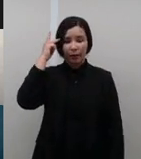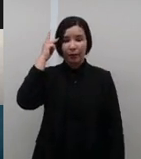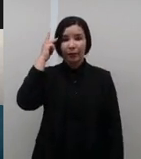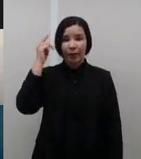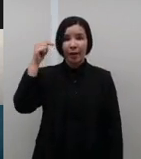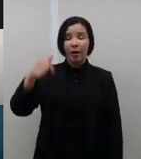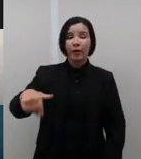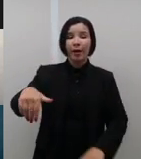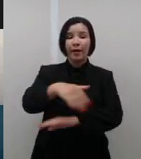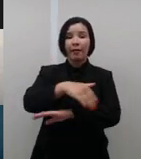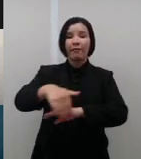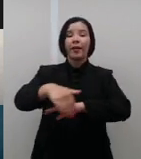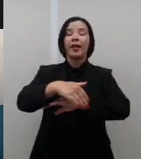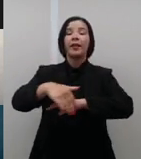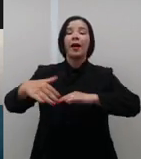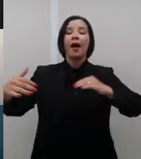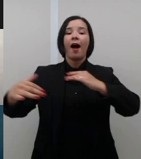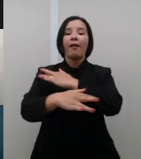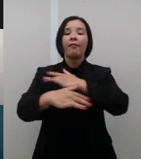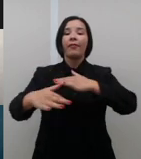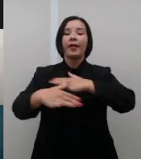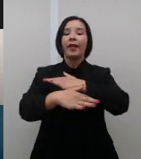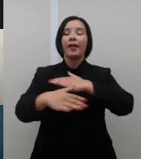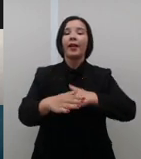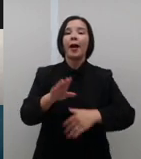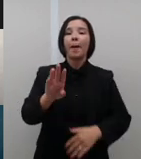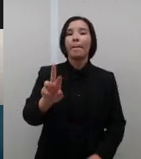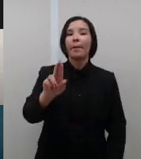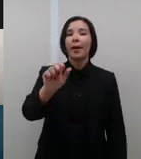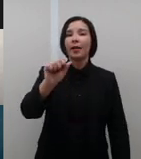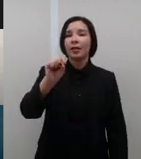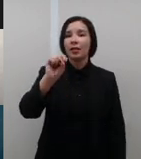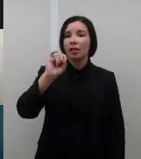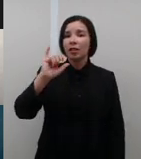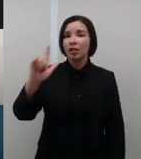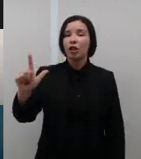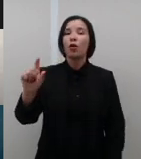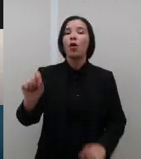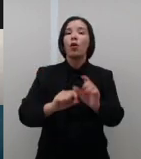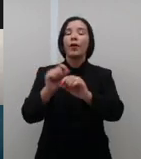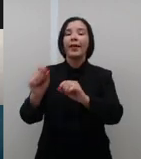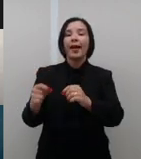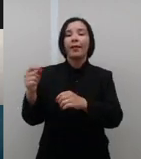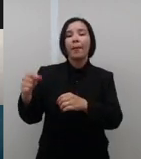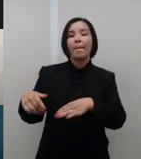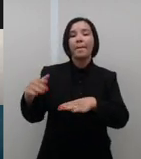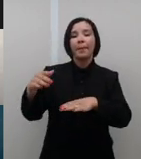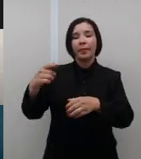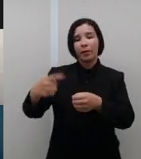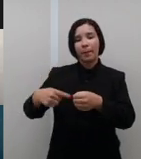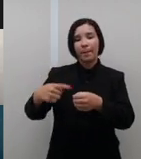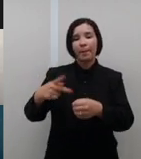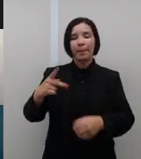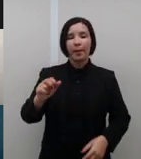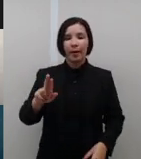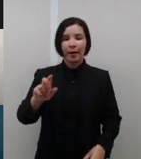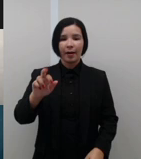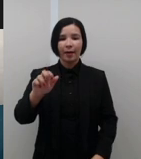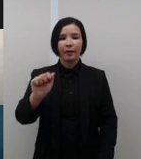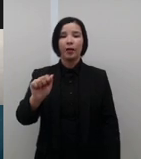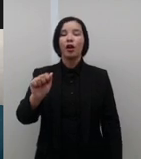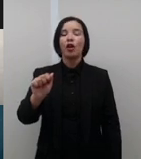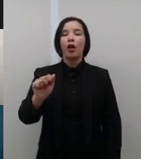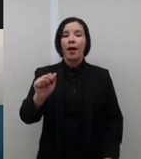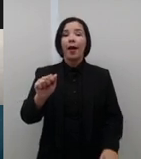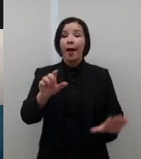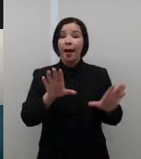conhecida Avenida Brasil, trecho esse localizado no bairro Parada de Lucas, que é uma localidade dominada pelo tráfico de